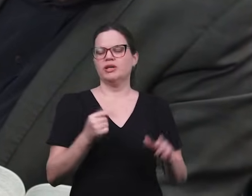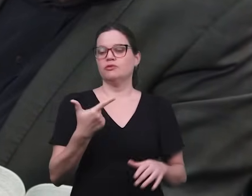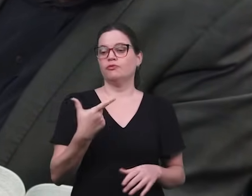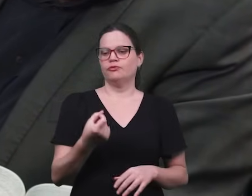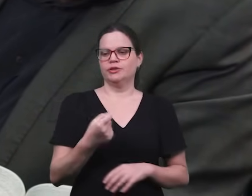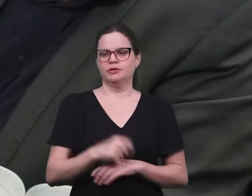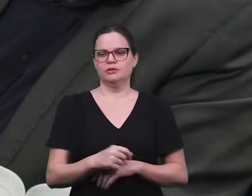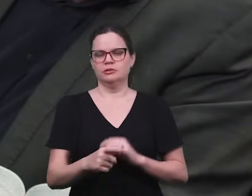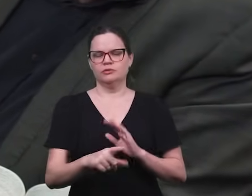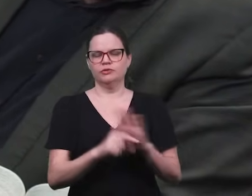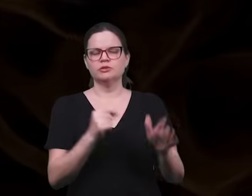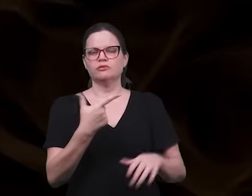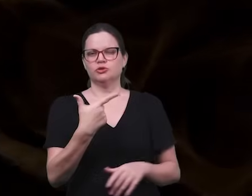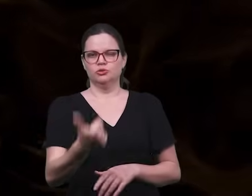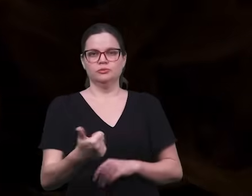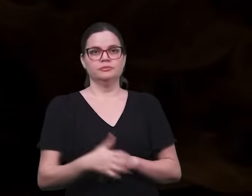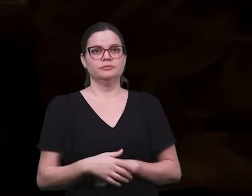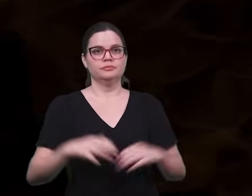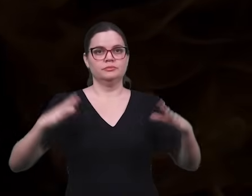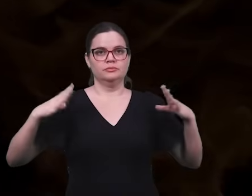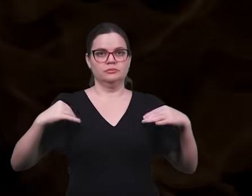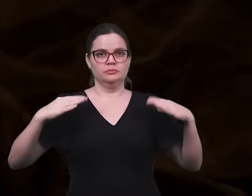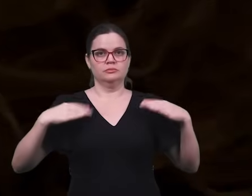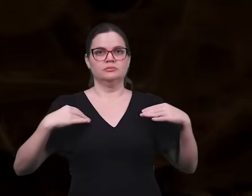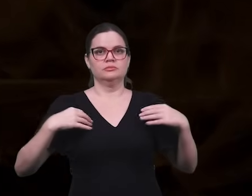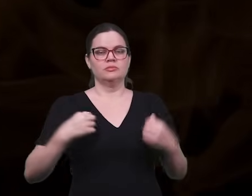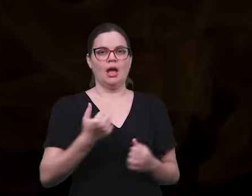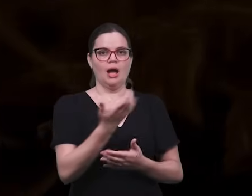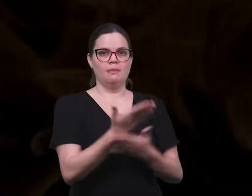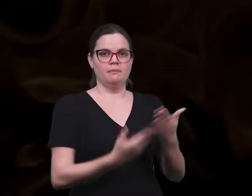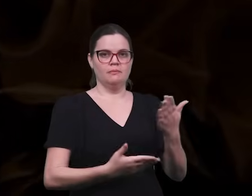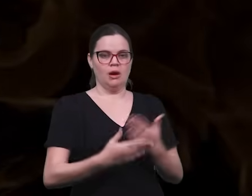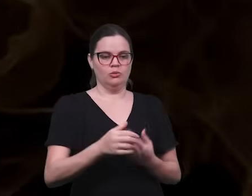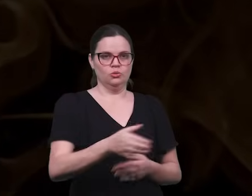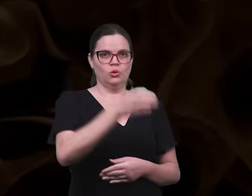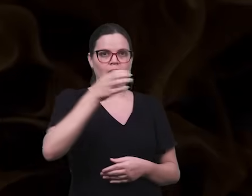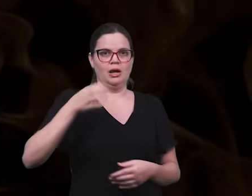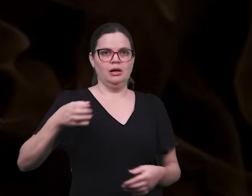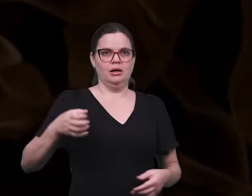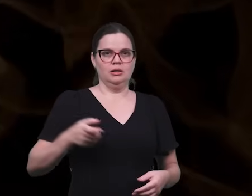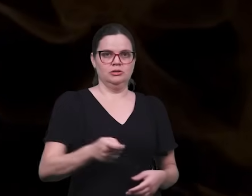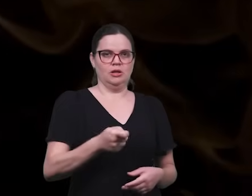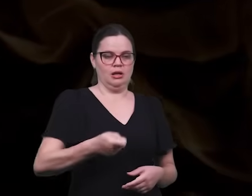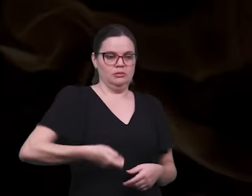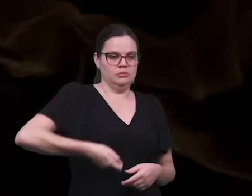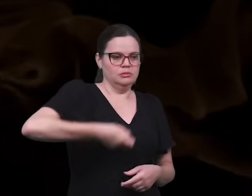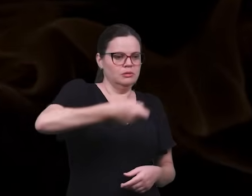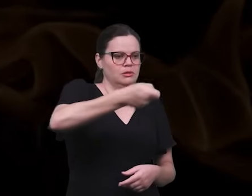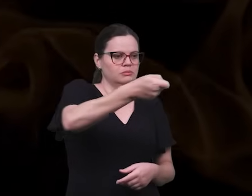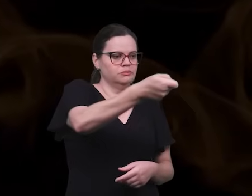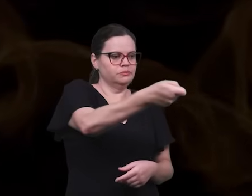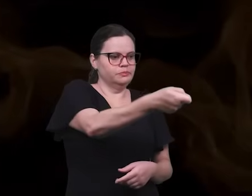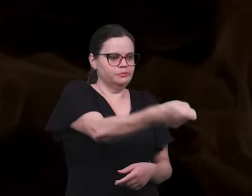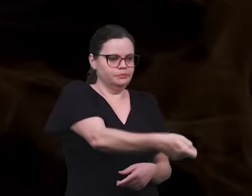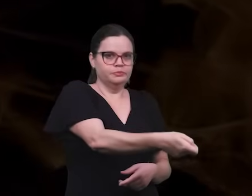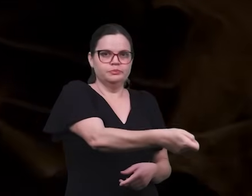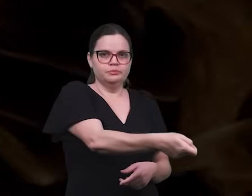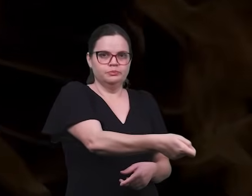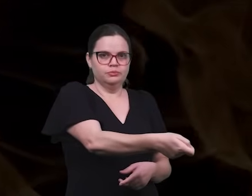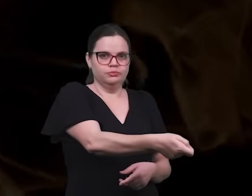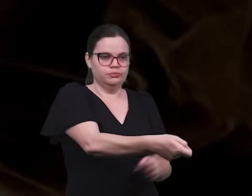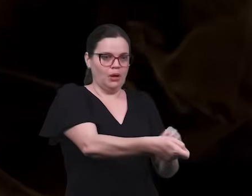verso 20. O verso 21. E o anjo do Senhor estendeu a mão do cajado que estava na sua mão e tocou a carne e os